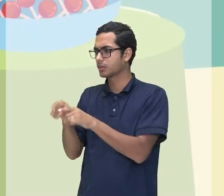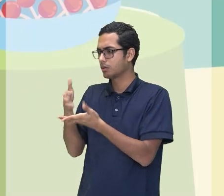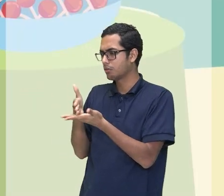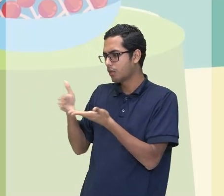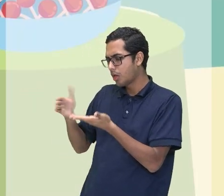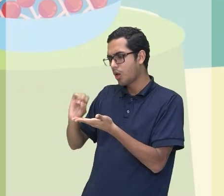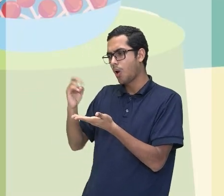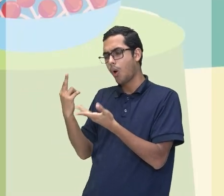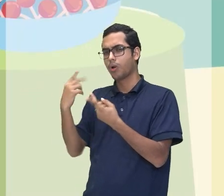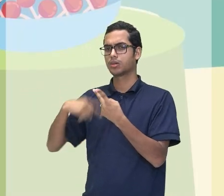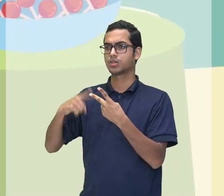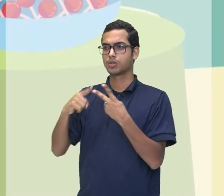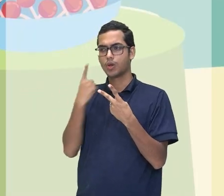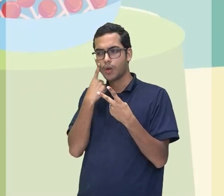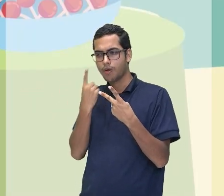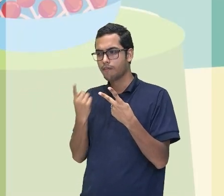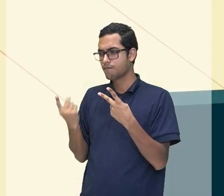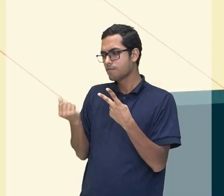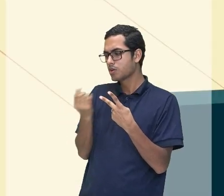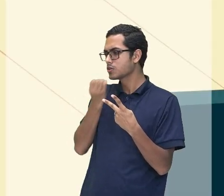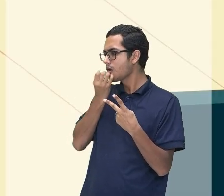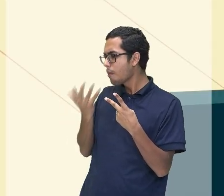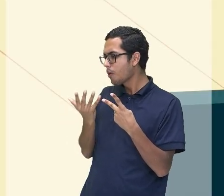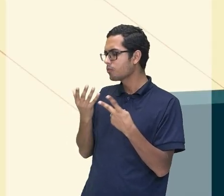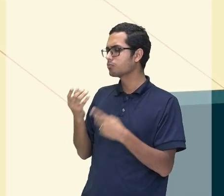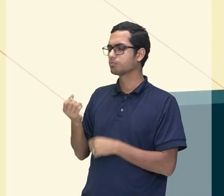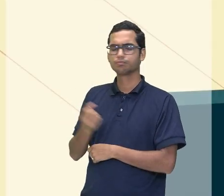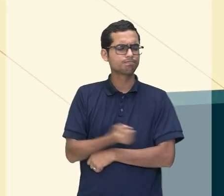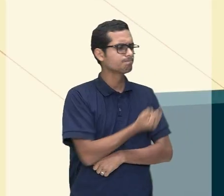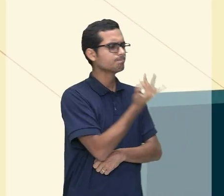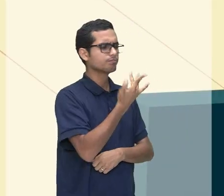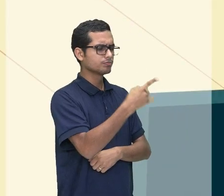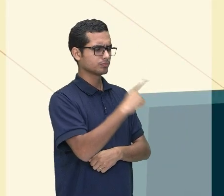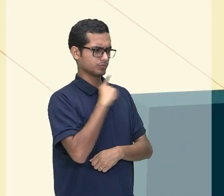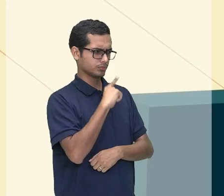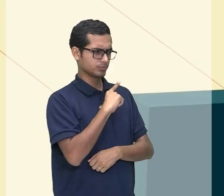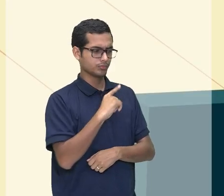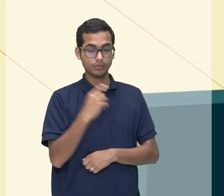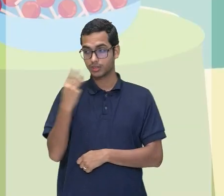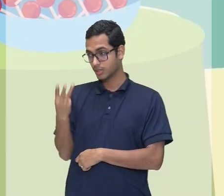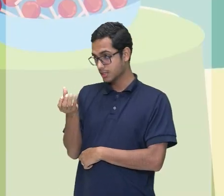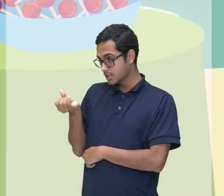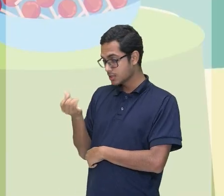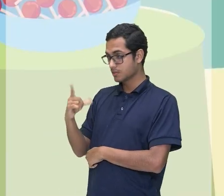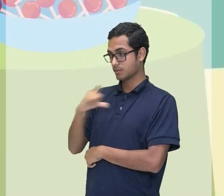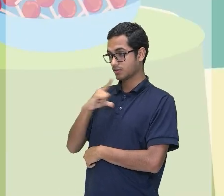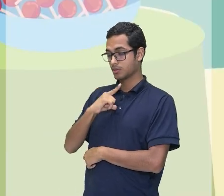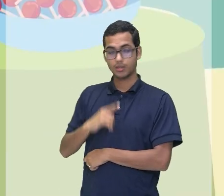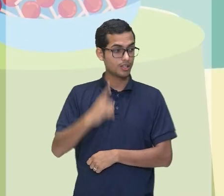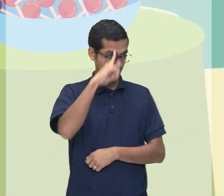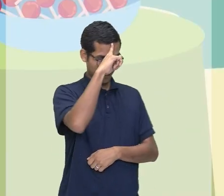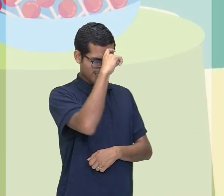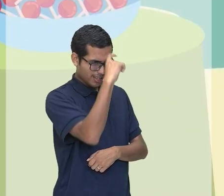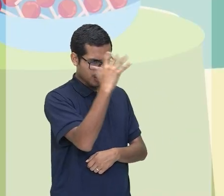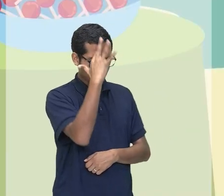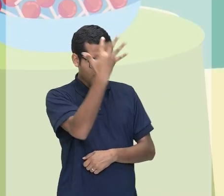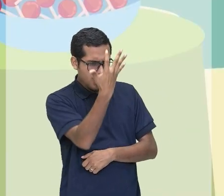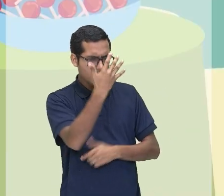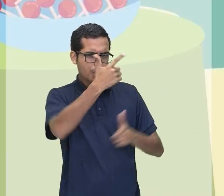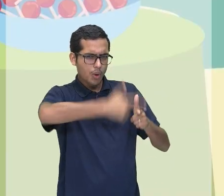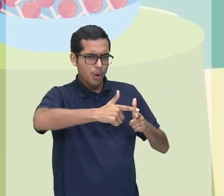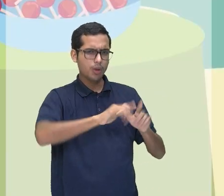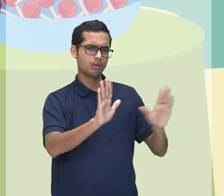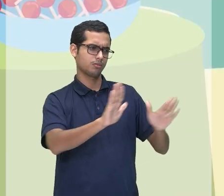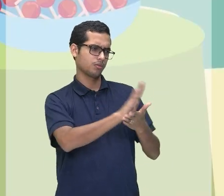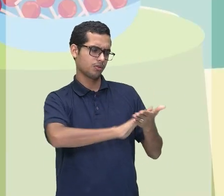atrativo. Quantos pirulitos você tem? Eu tenho 36 pirulitos. Não é difícil resolver esse problema,